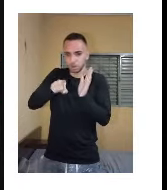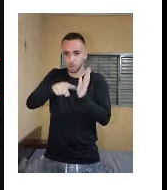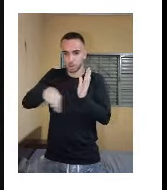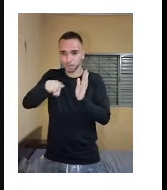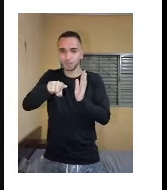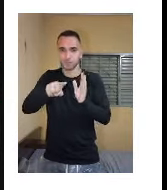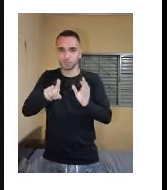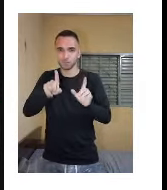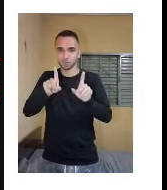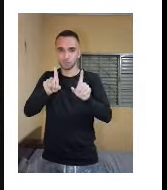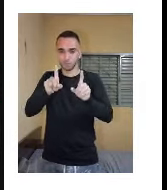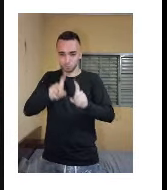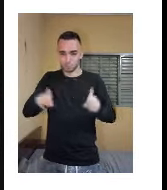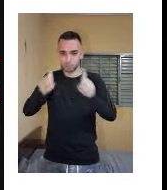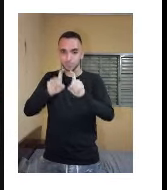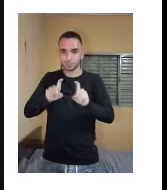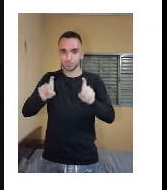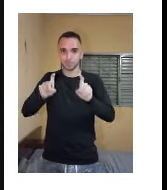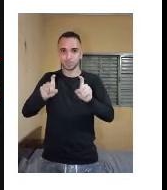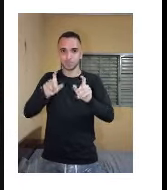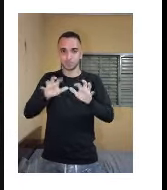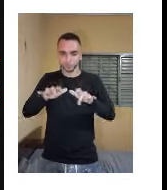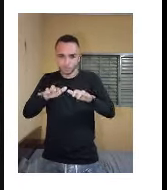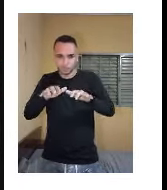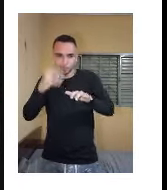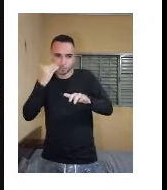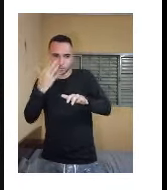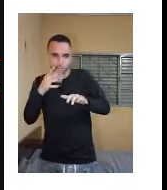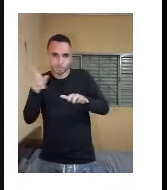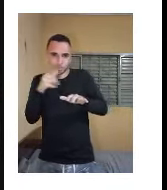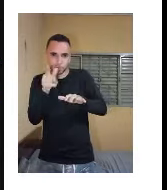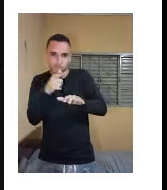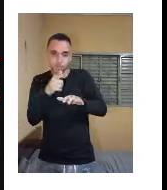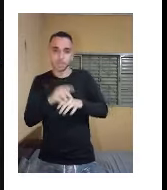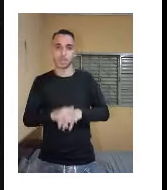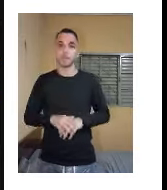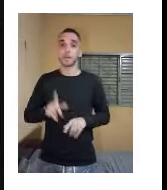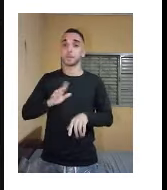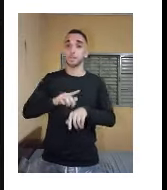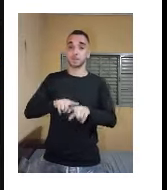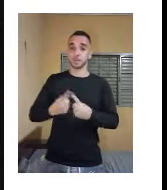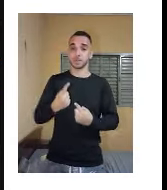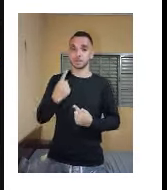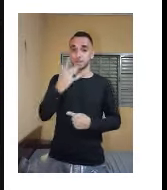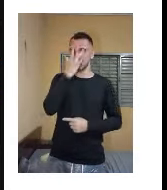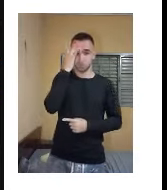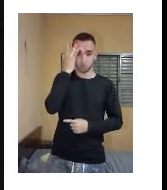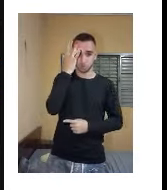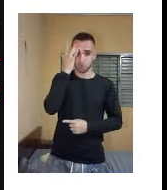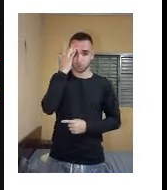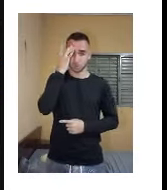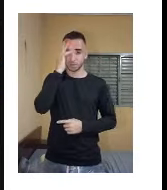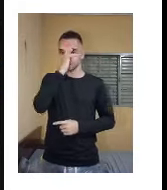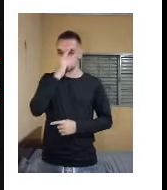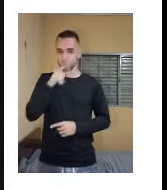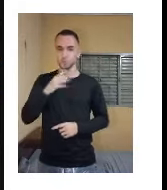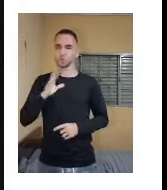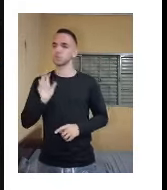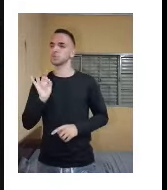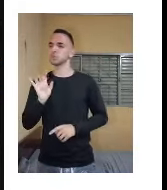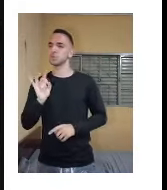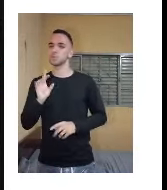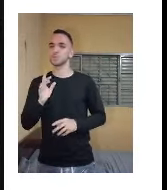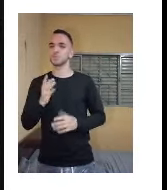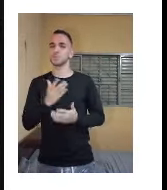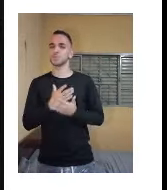enxergar o problema quando mexe no bolso. E a crise hídrica e energética do qual a gente